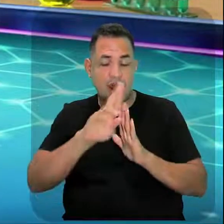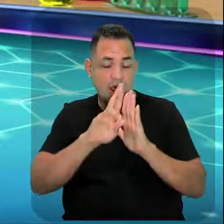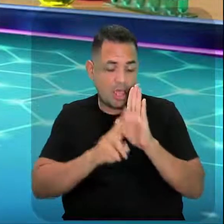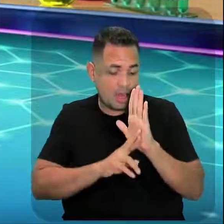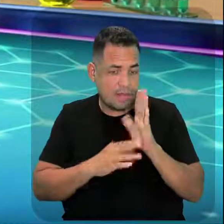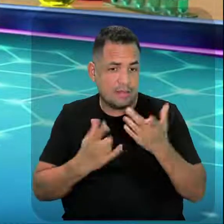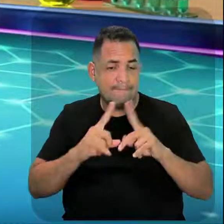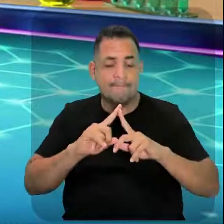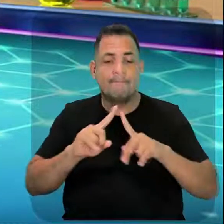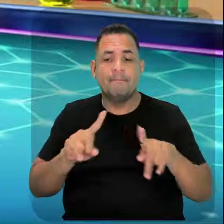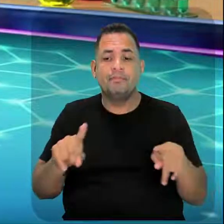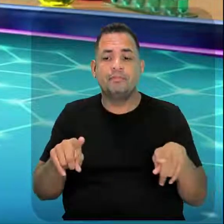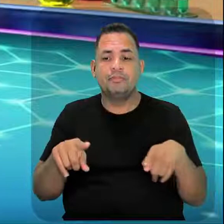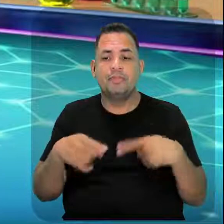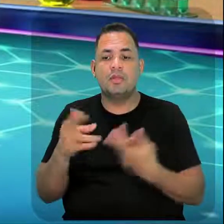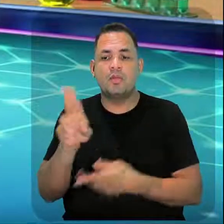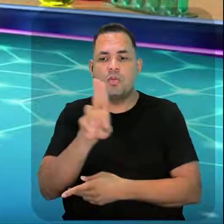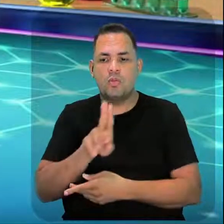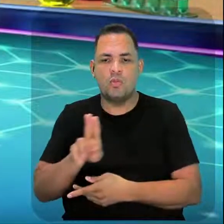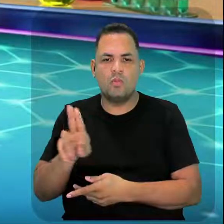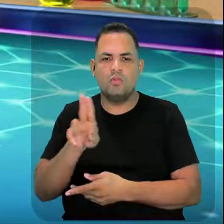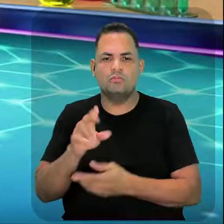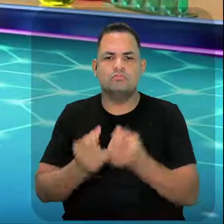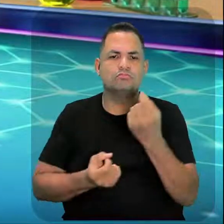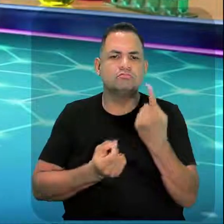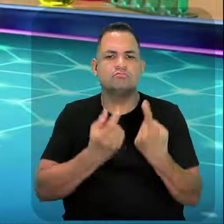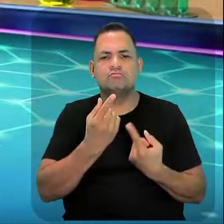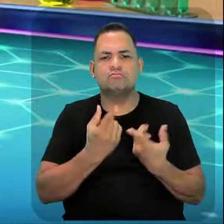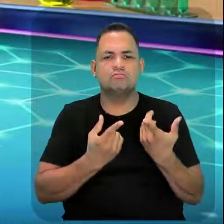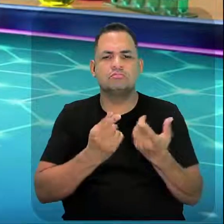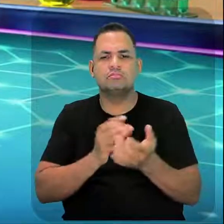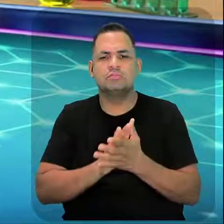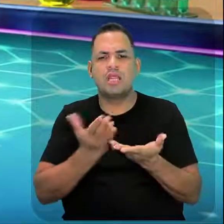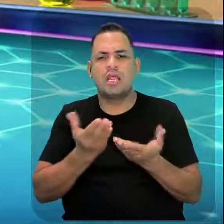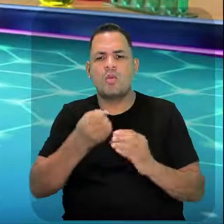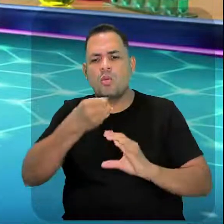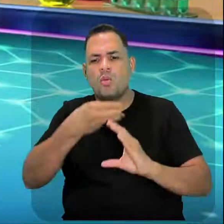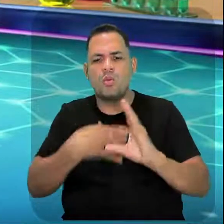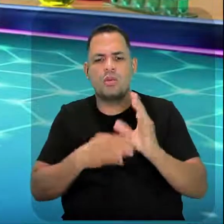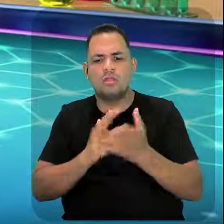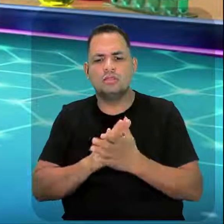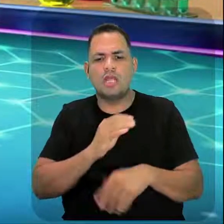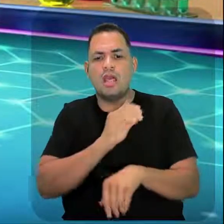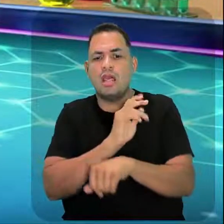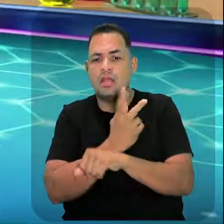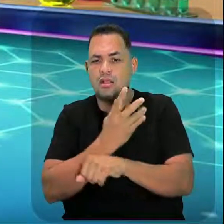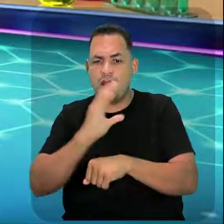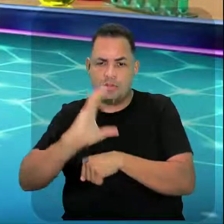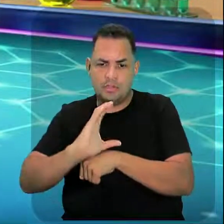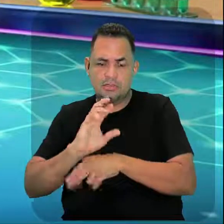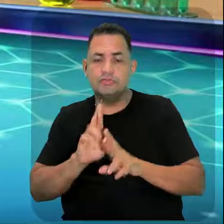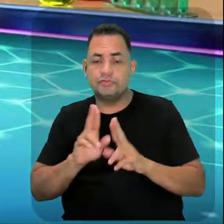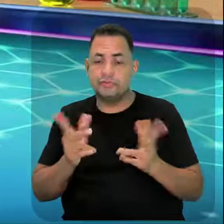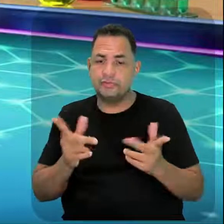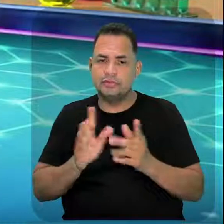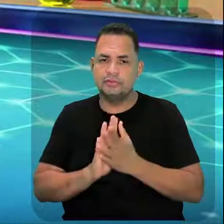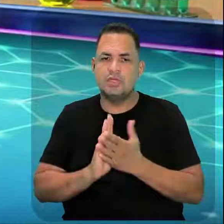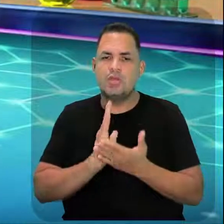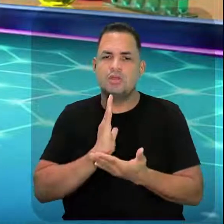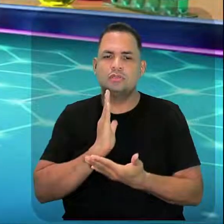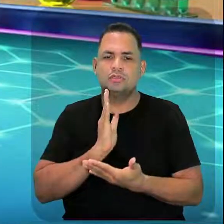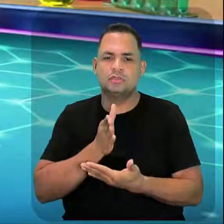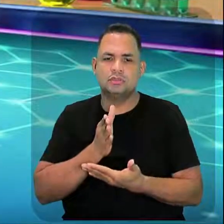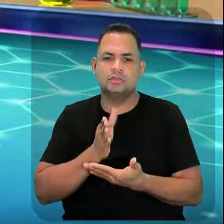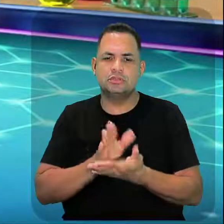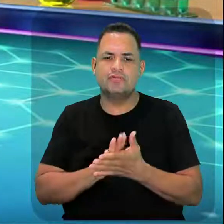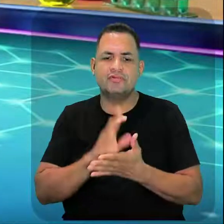regrinhas, mas aplicando em algumas funções de hidrocarbonetos um pouco diferentes. A gente viu lá